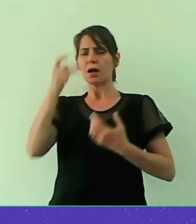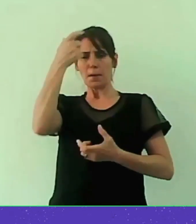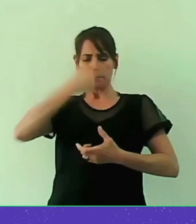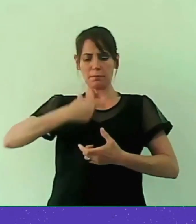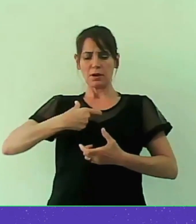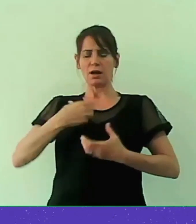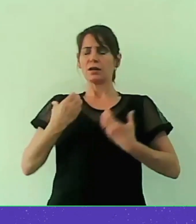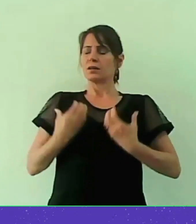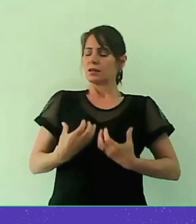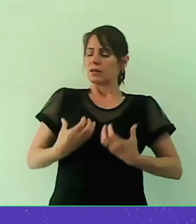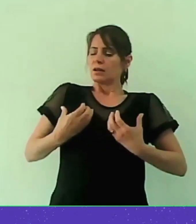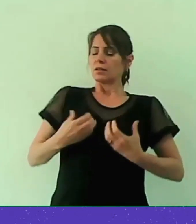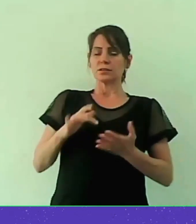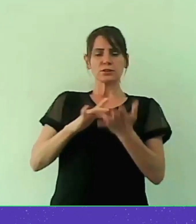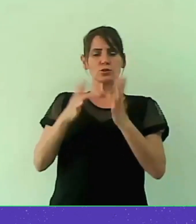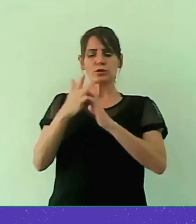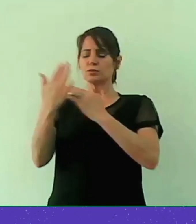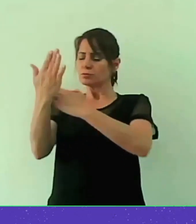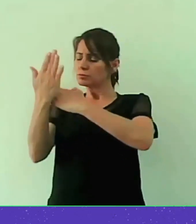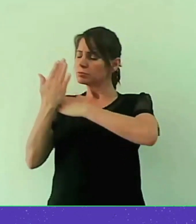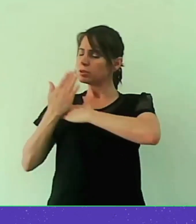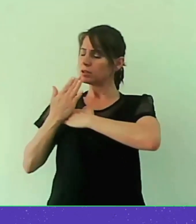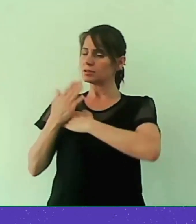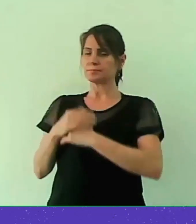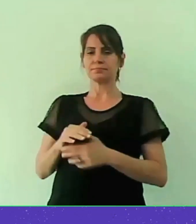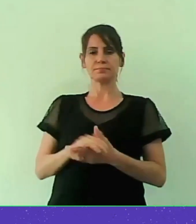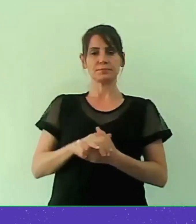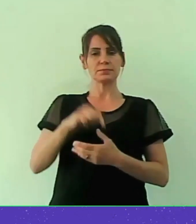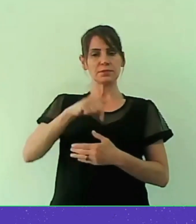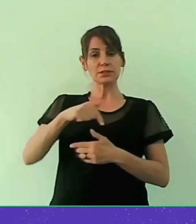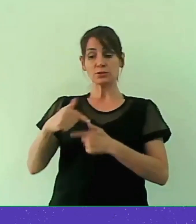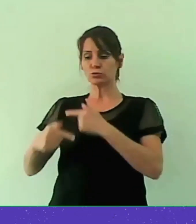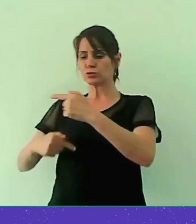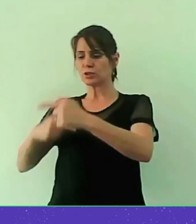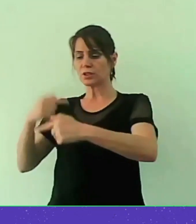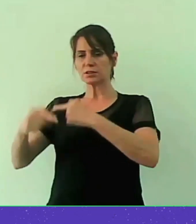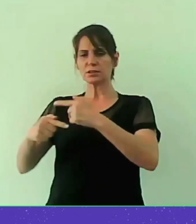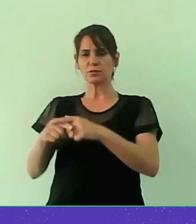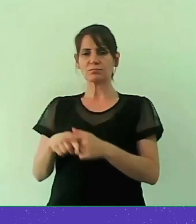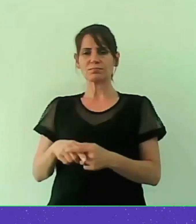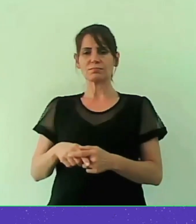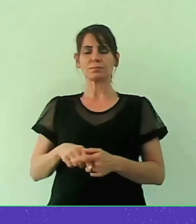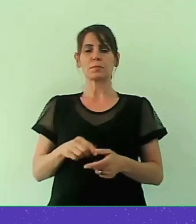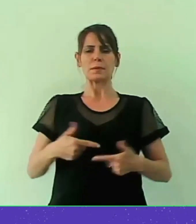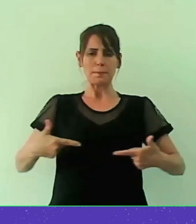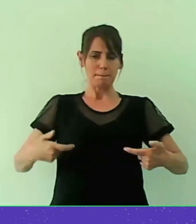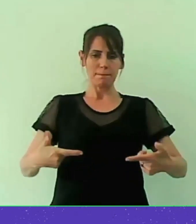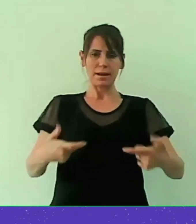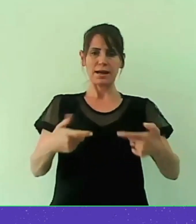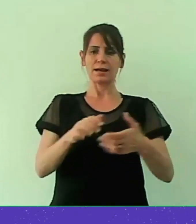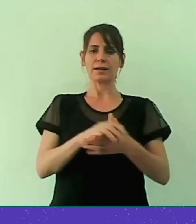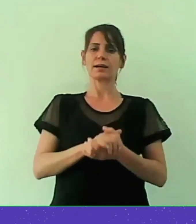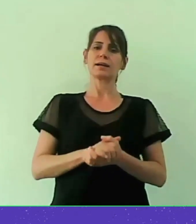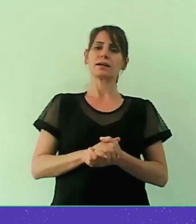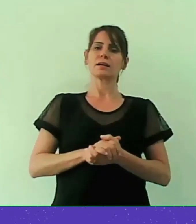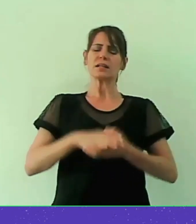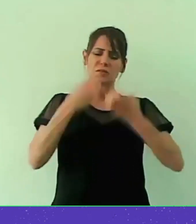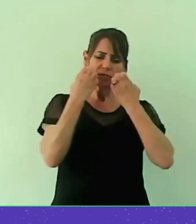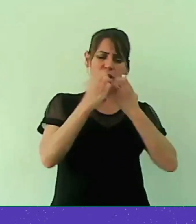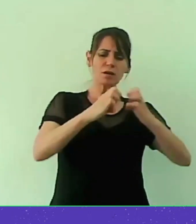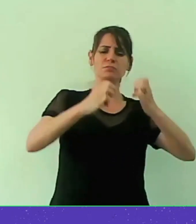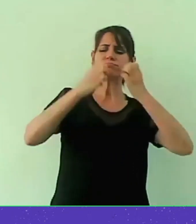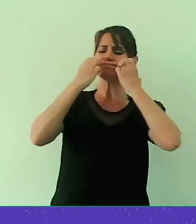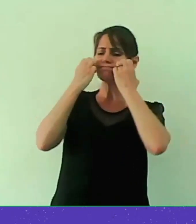sobrecarregados. Essa geração que está em guerra, que prega o Evangelho, que está